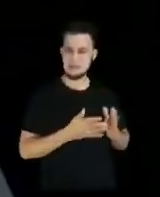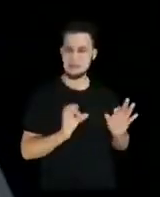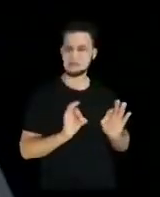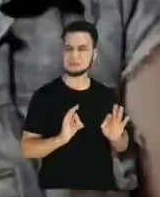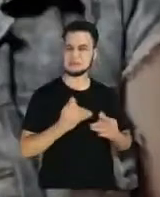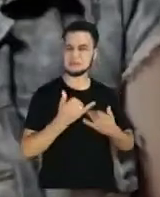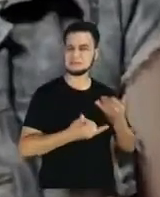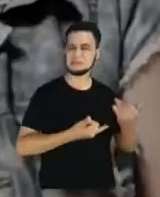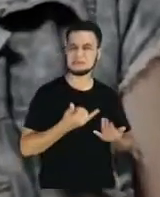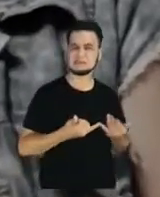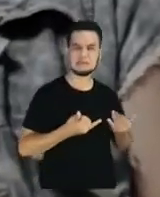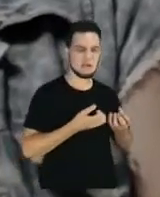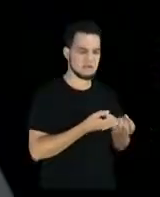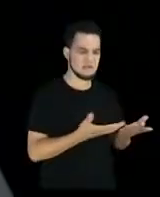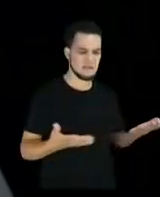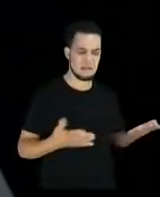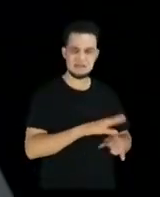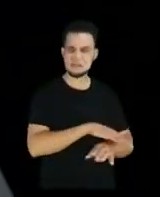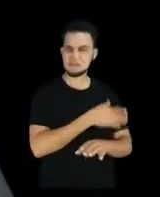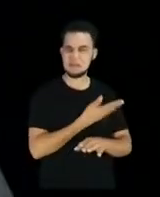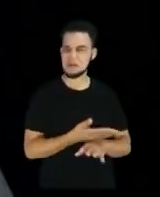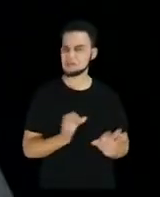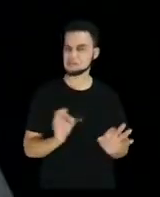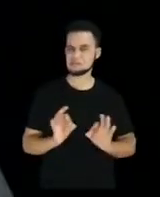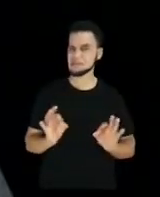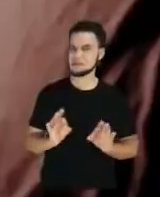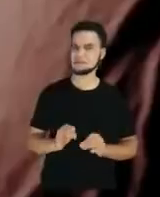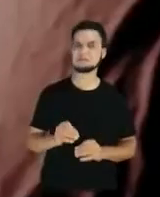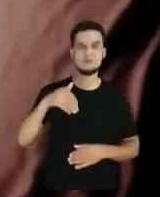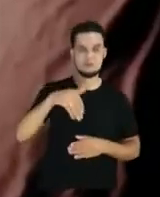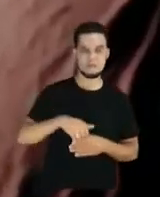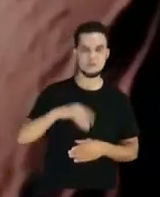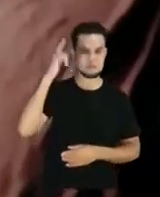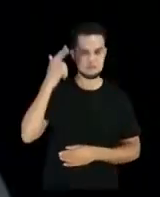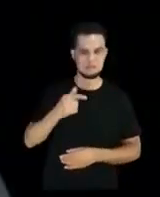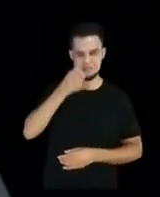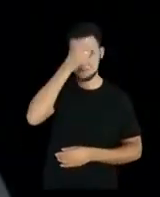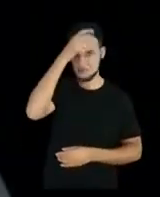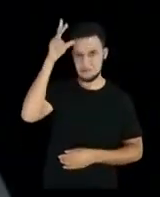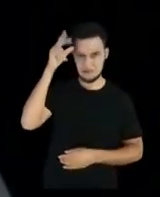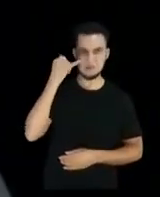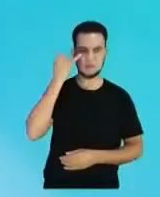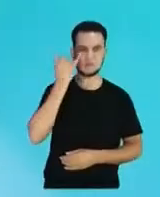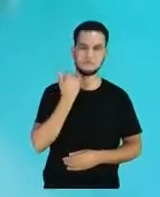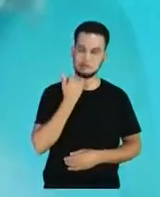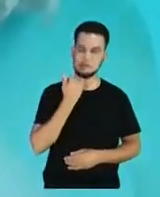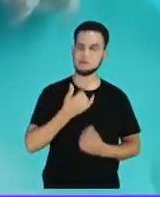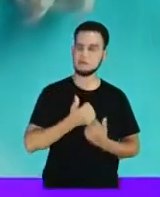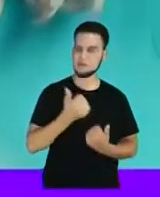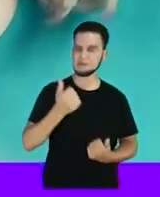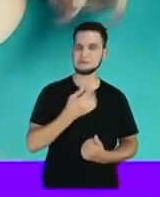cidade está abandonada, as crianças não têm onde brincar e agora nem a escola oferece mais o tempo integral.